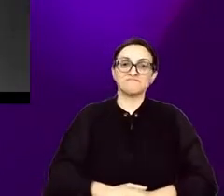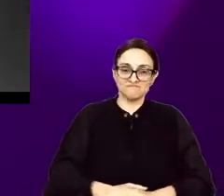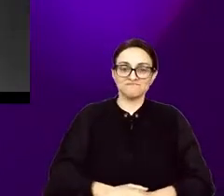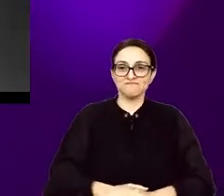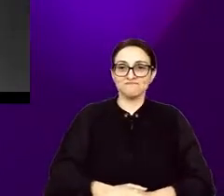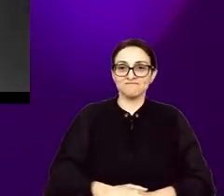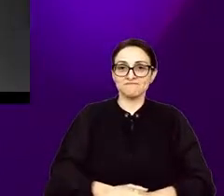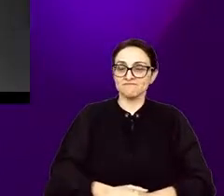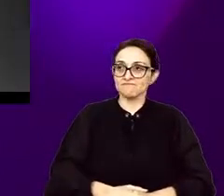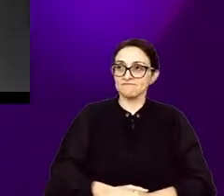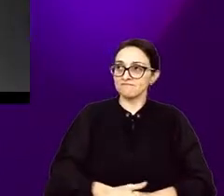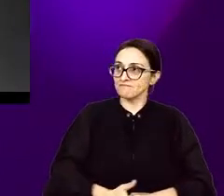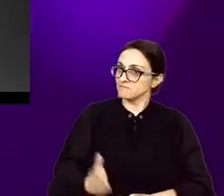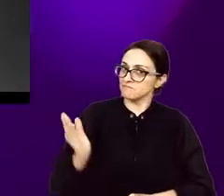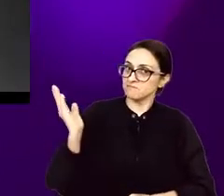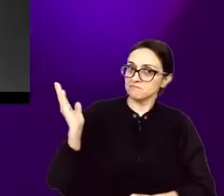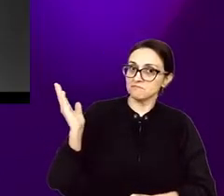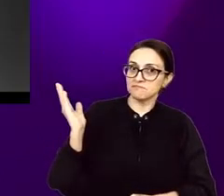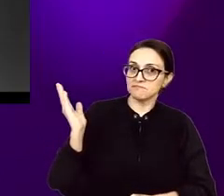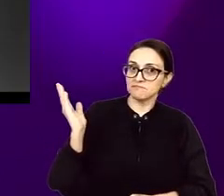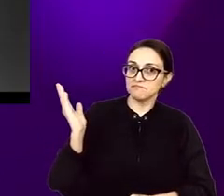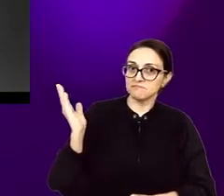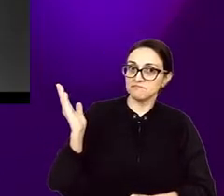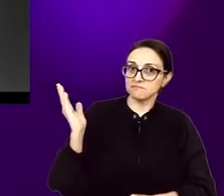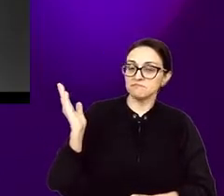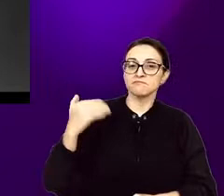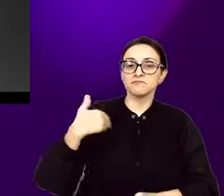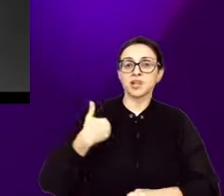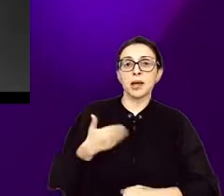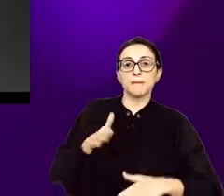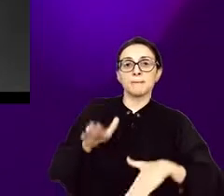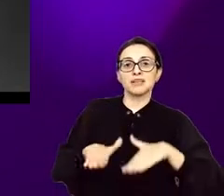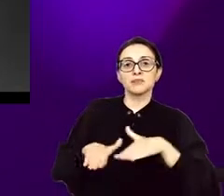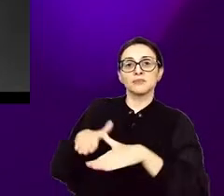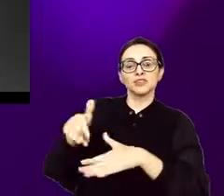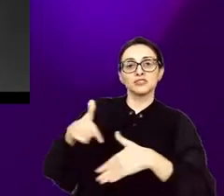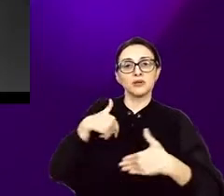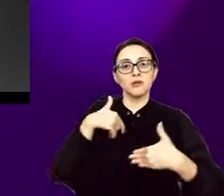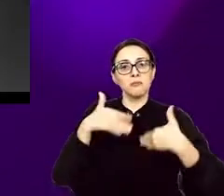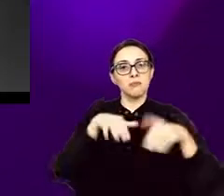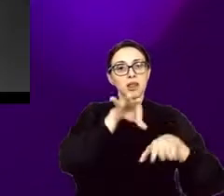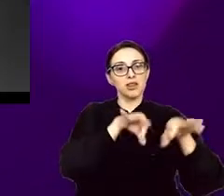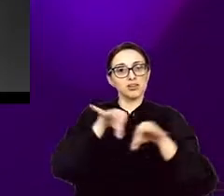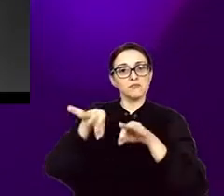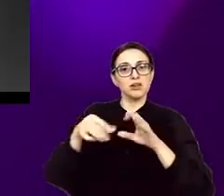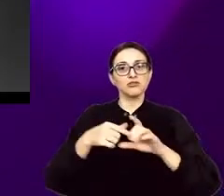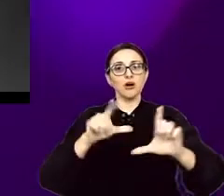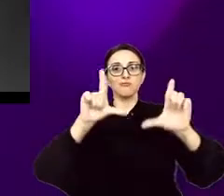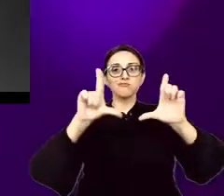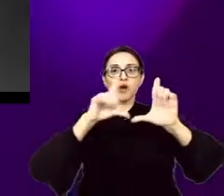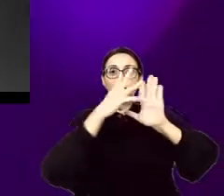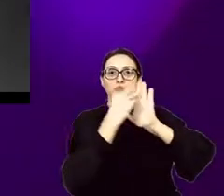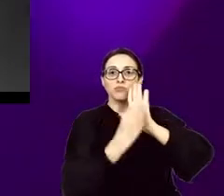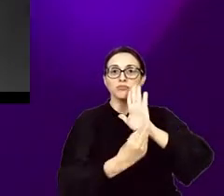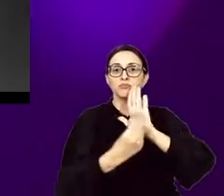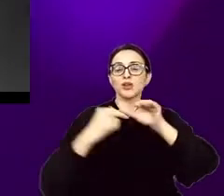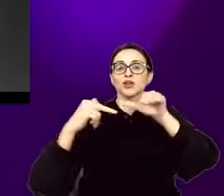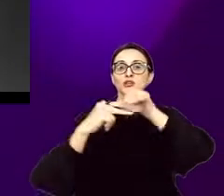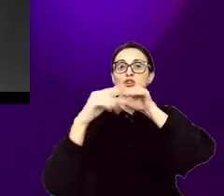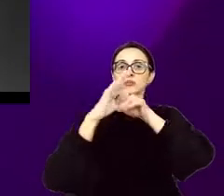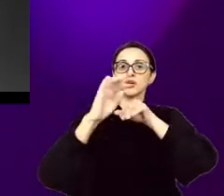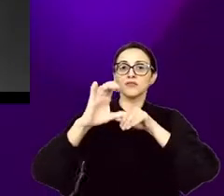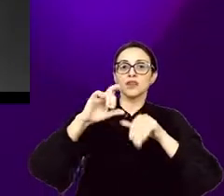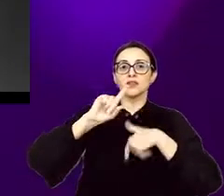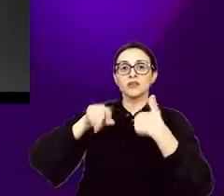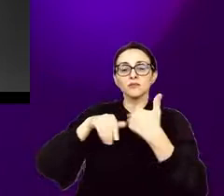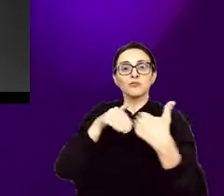Eu vou mostrar um caso e vou fazer todo o passo a passo desse planejamento, né? Desde a hora que a gente tem a radiografia, a tomografia e como a gente vai evoluir.